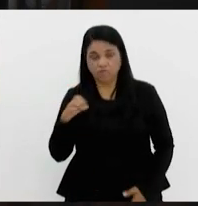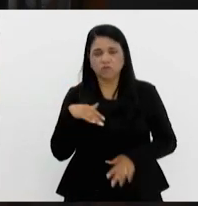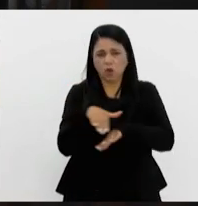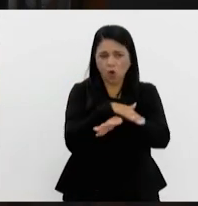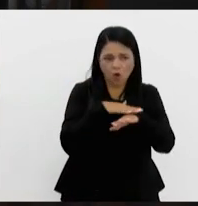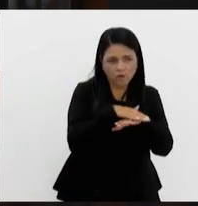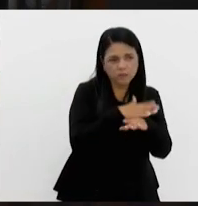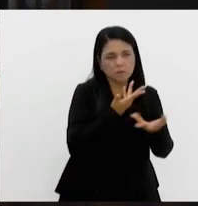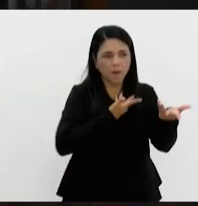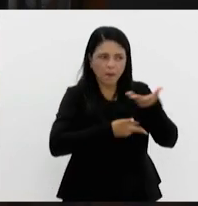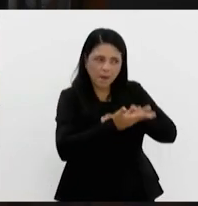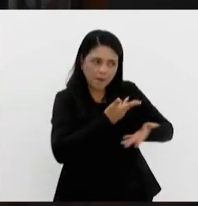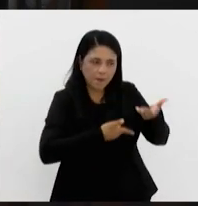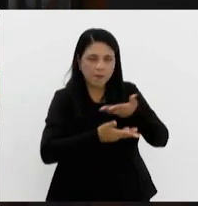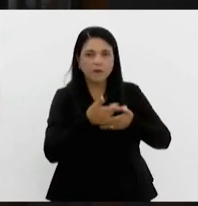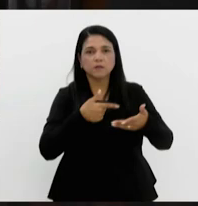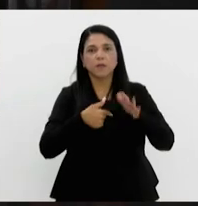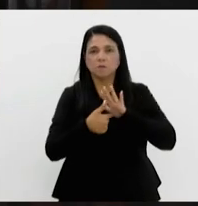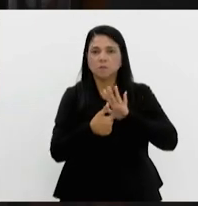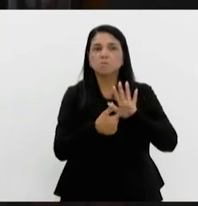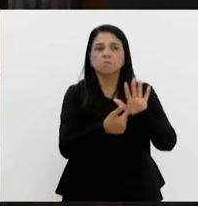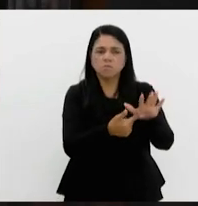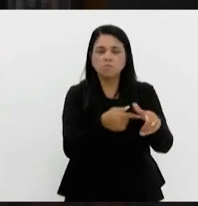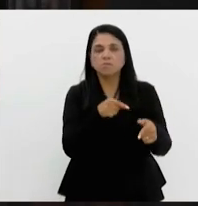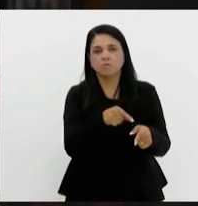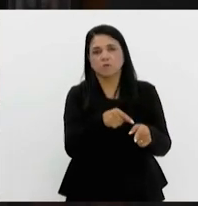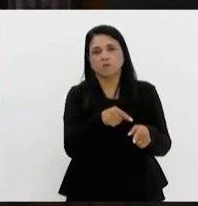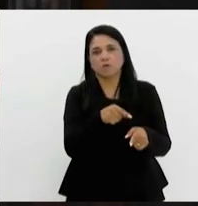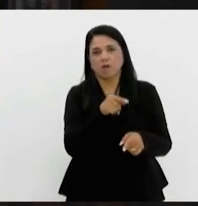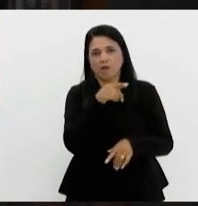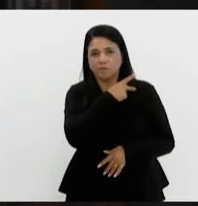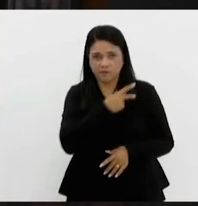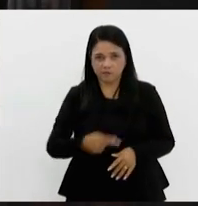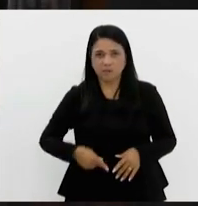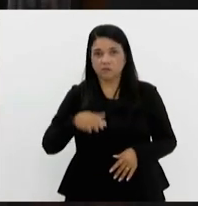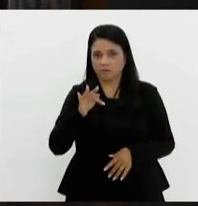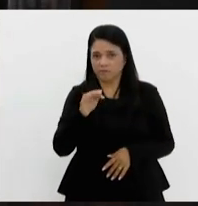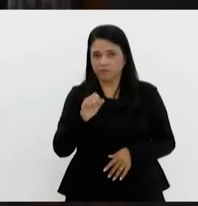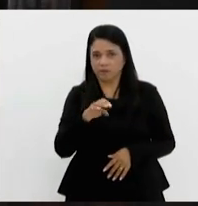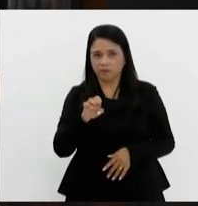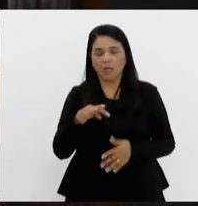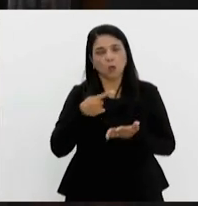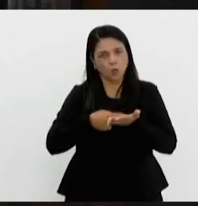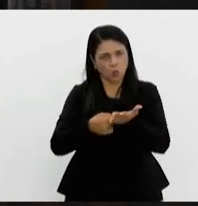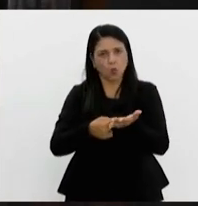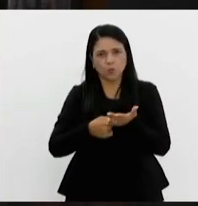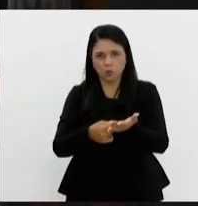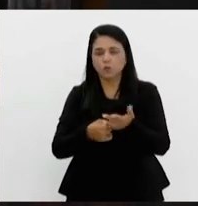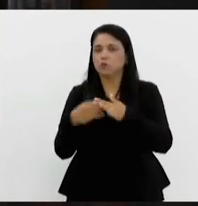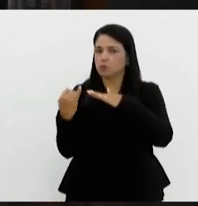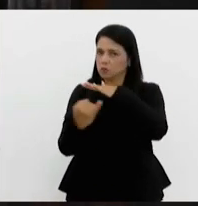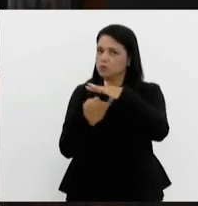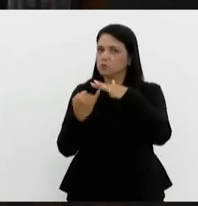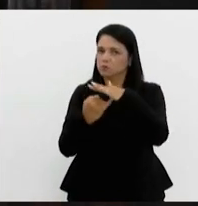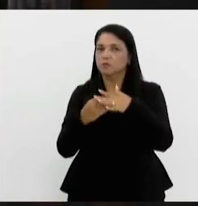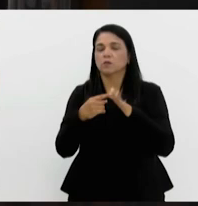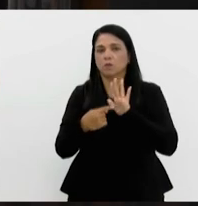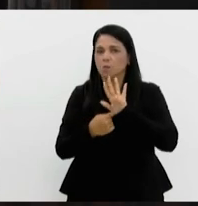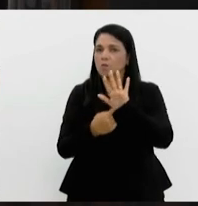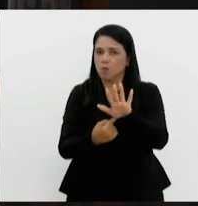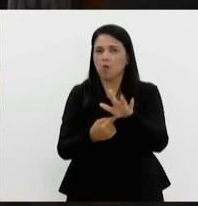com ela também, tem se mostrado uma pessoa com compromisso com a instituição. Tenho certeza que